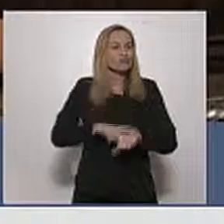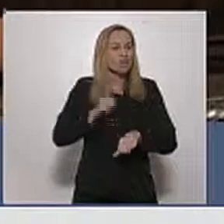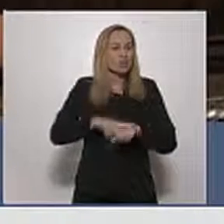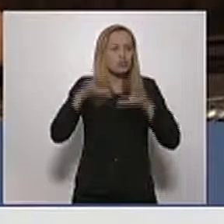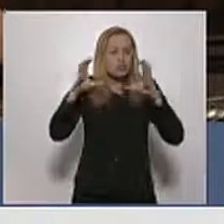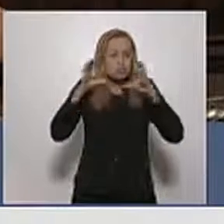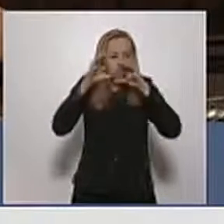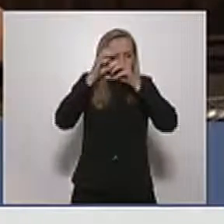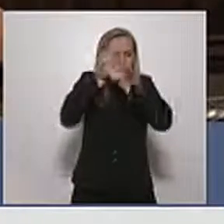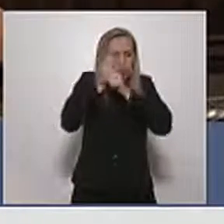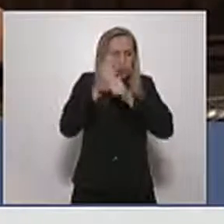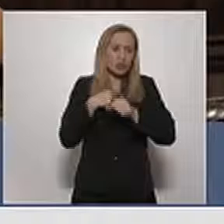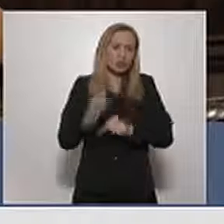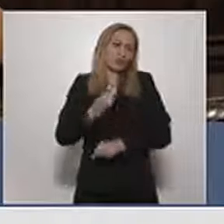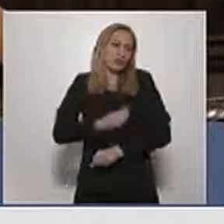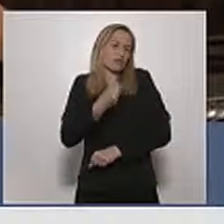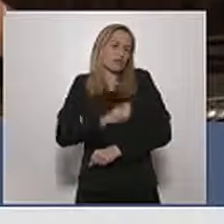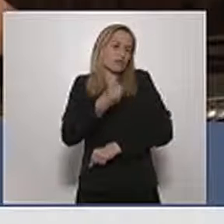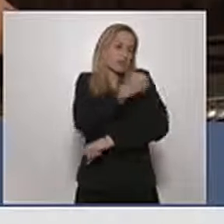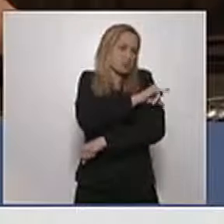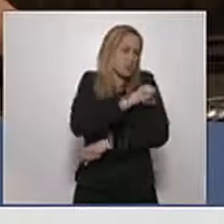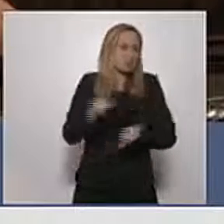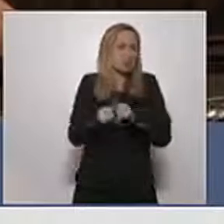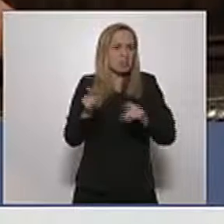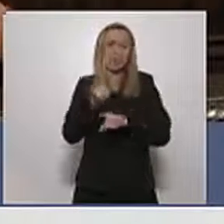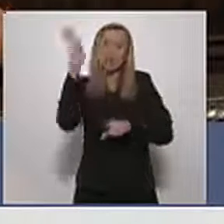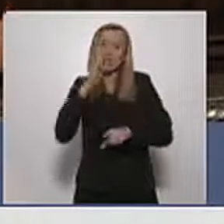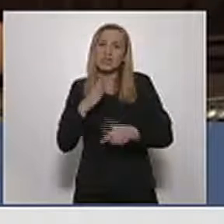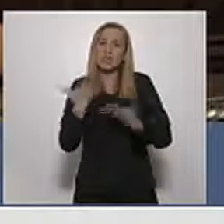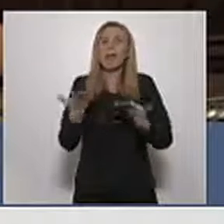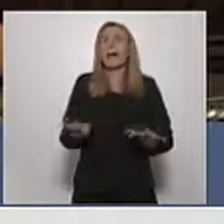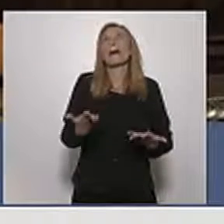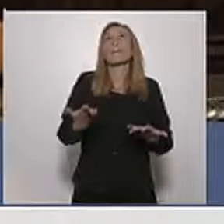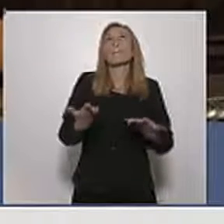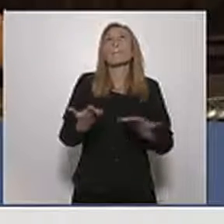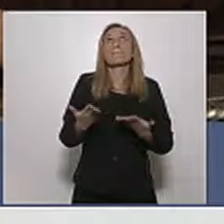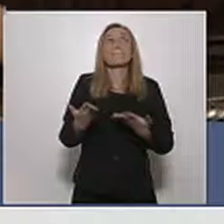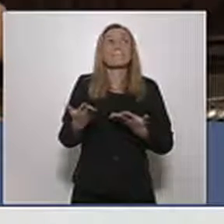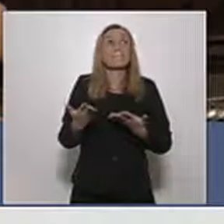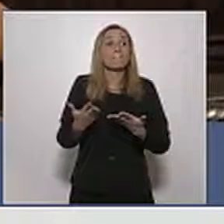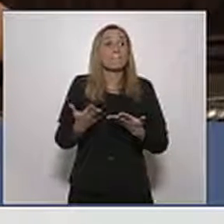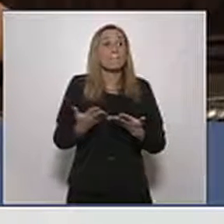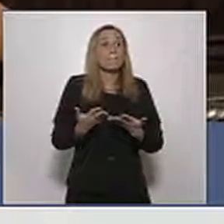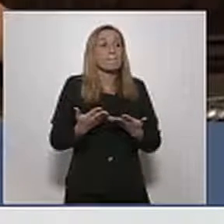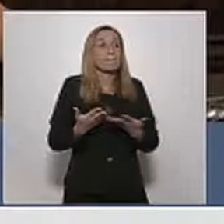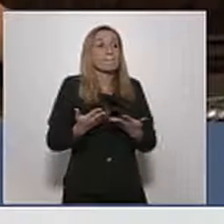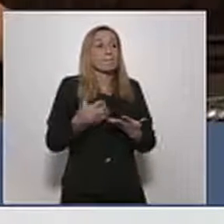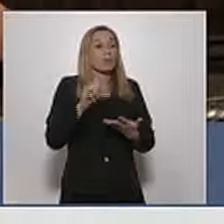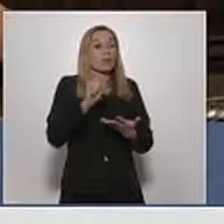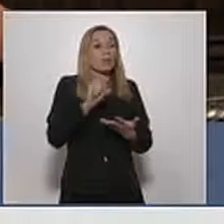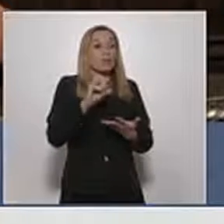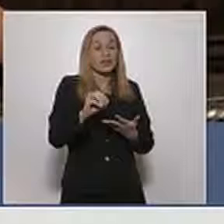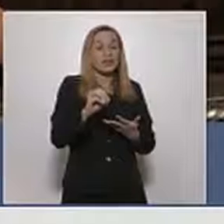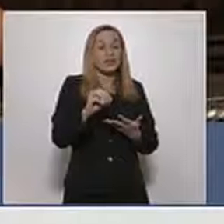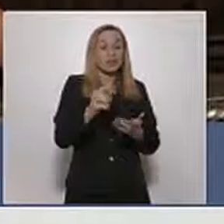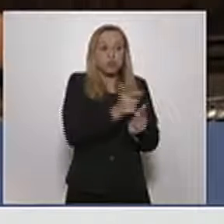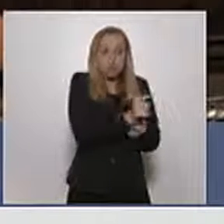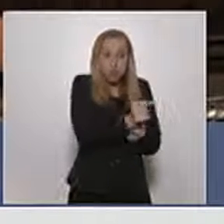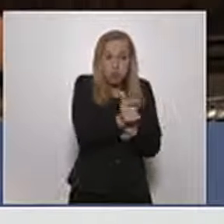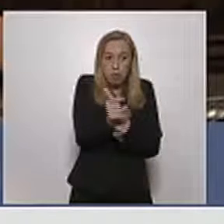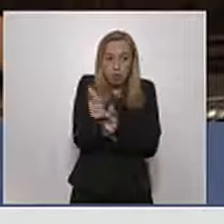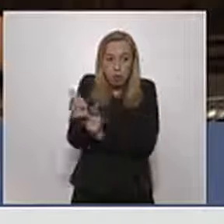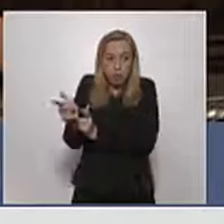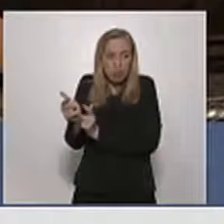vive no estado do Rio de Janeiro e no Brasil, né? Foram, no músico Evaldo, 80 tiros.